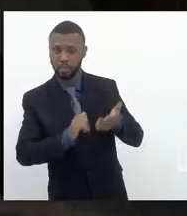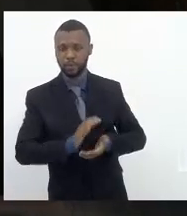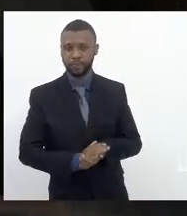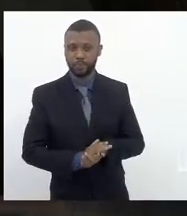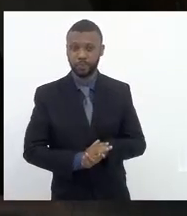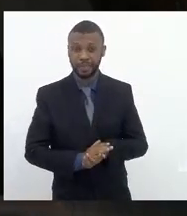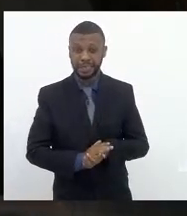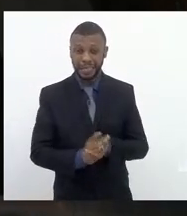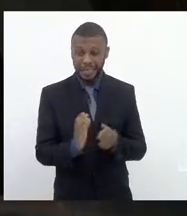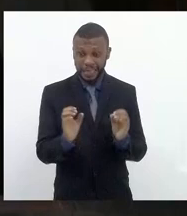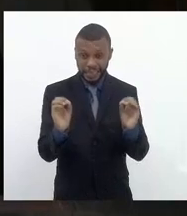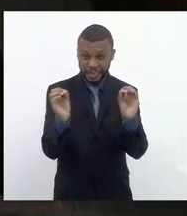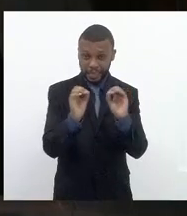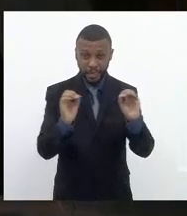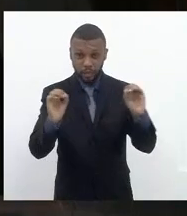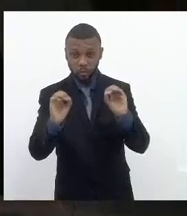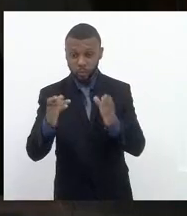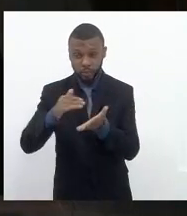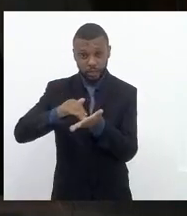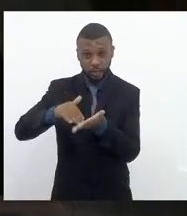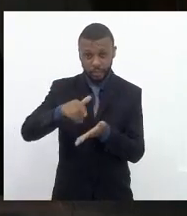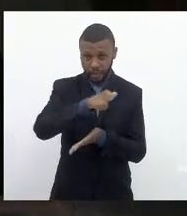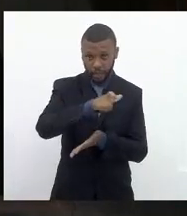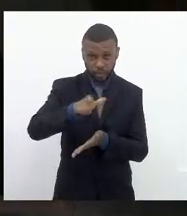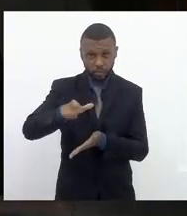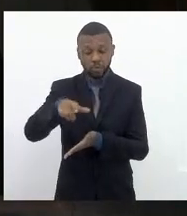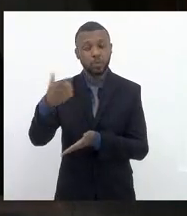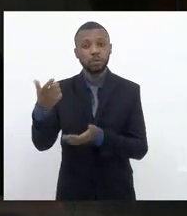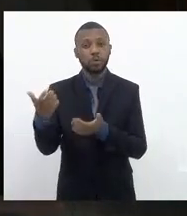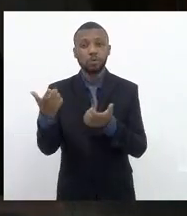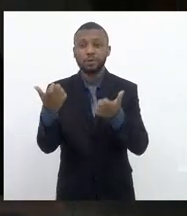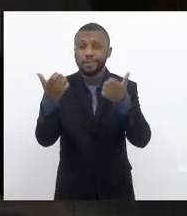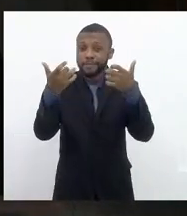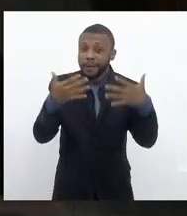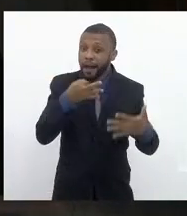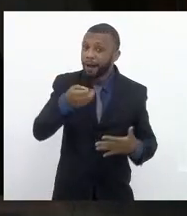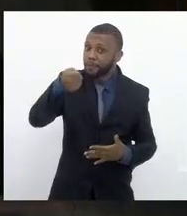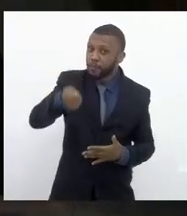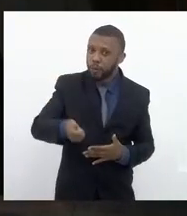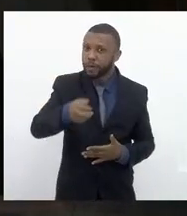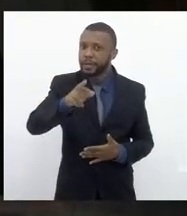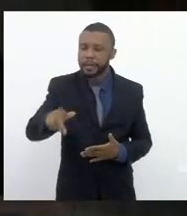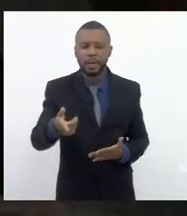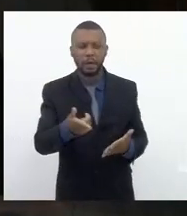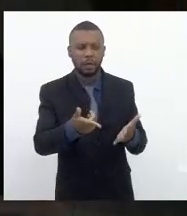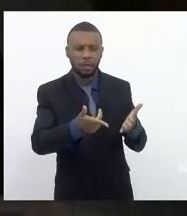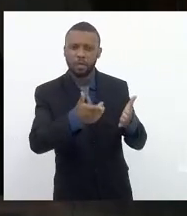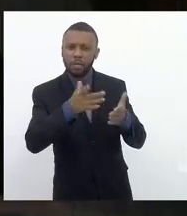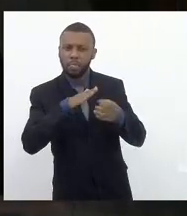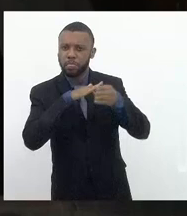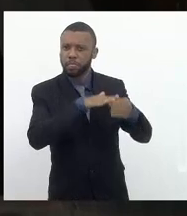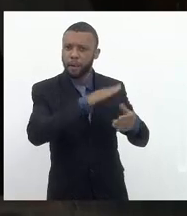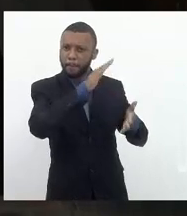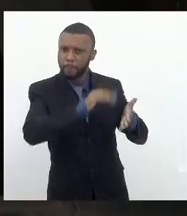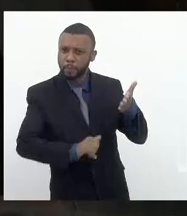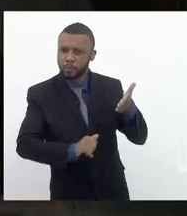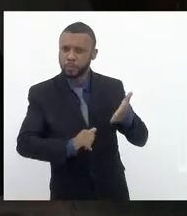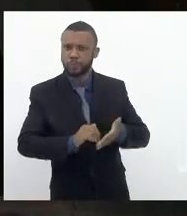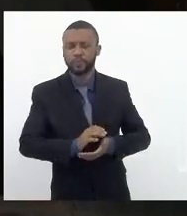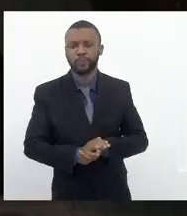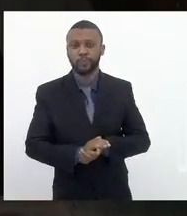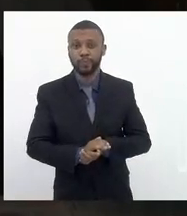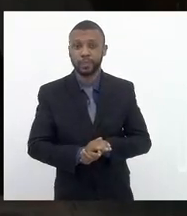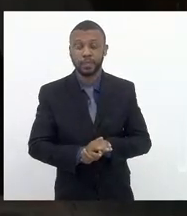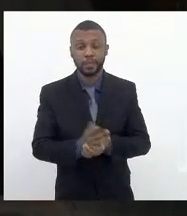servidores se o primeiro. é uma casa de debates e a mensagem foi enviada